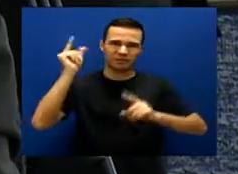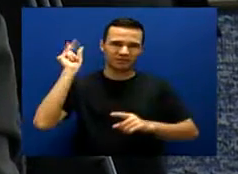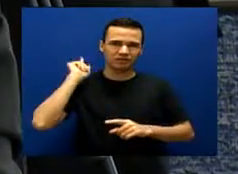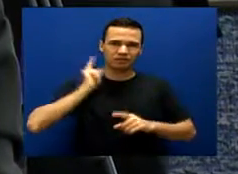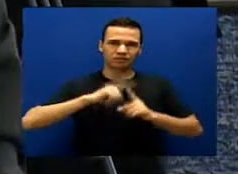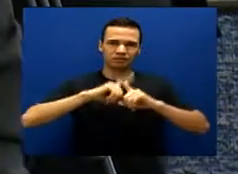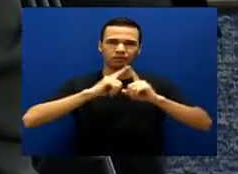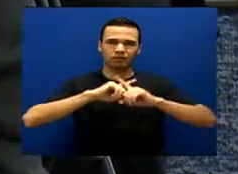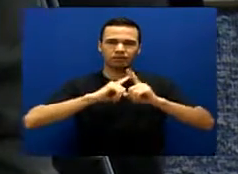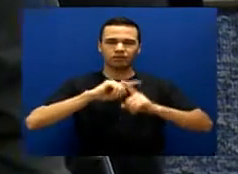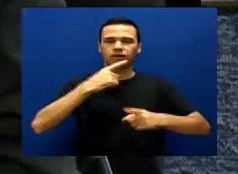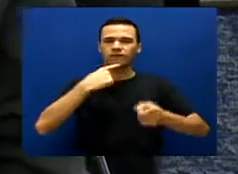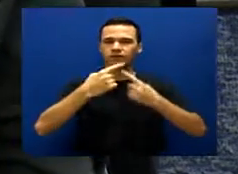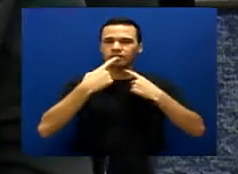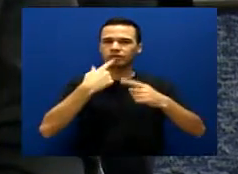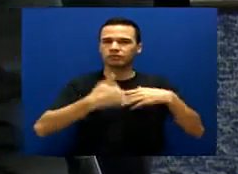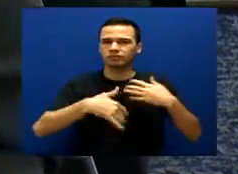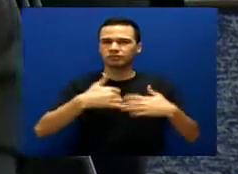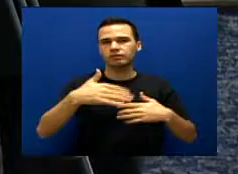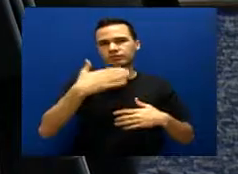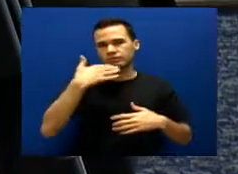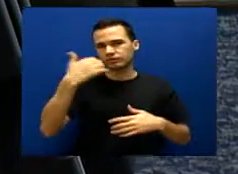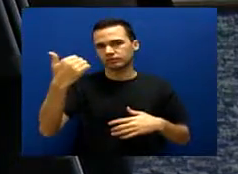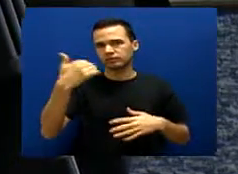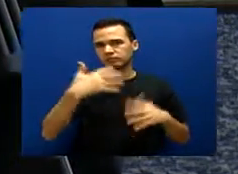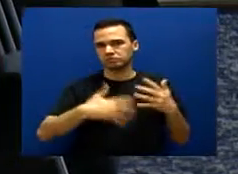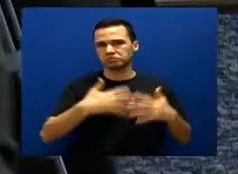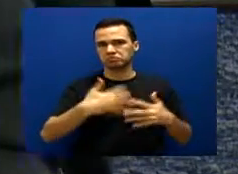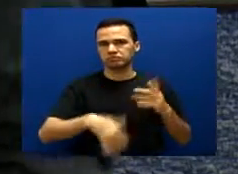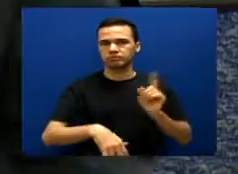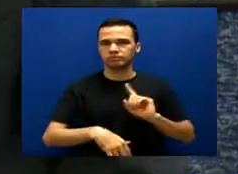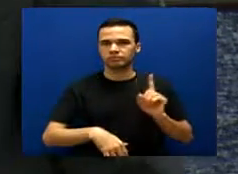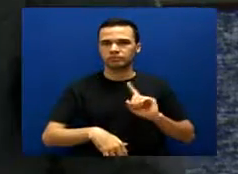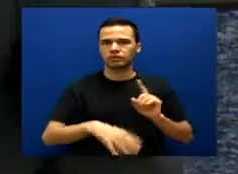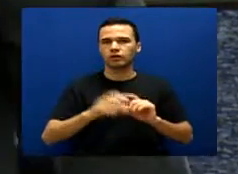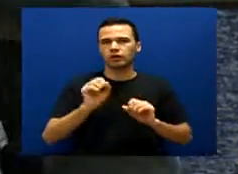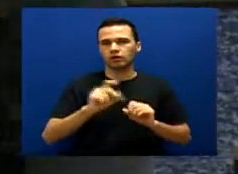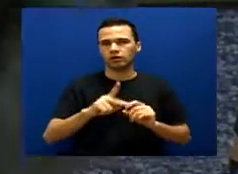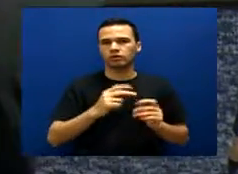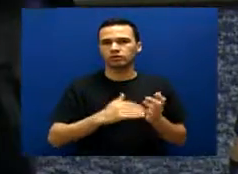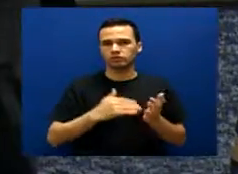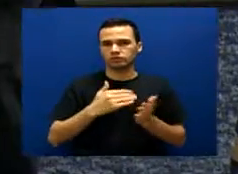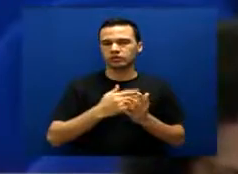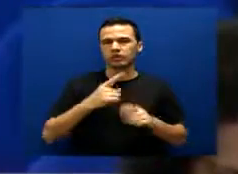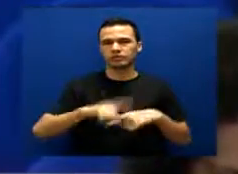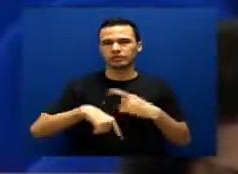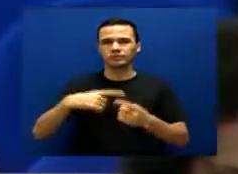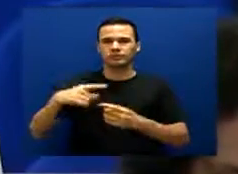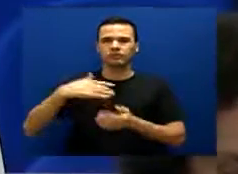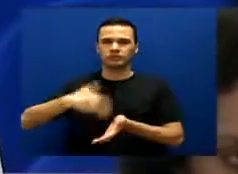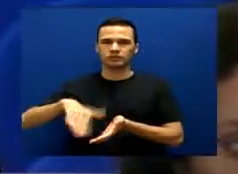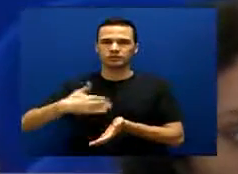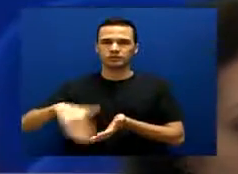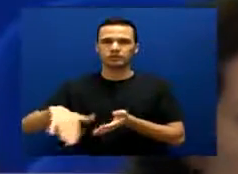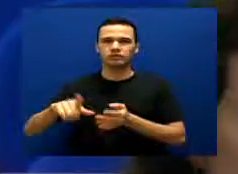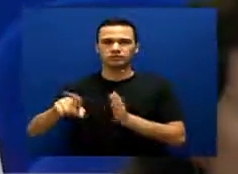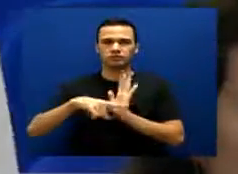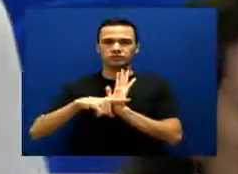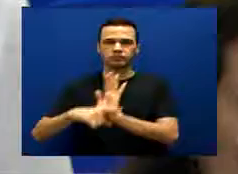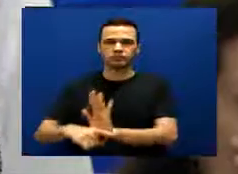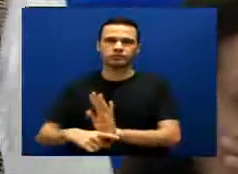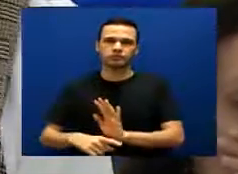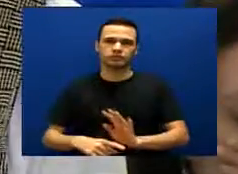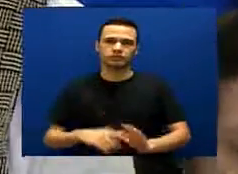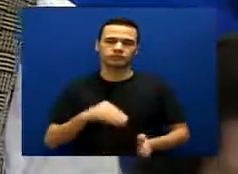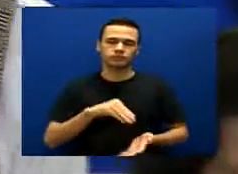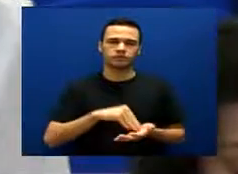anteriores, dizendo de algumas coisas, então melhor a gente não mexer. Tá bom? Se tiver que completar, depois sim, a secretaria daí, completa, porque pode tá faltar bom?